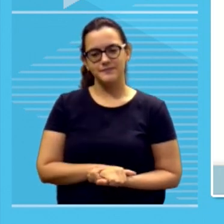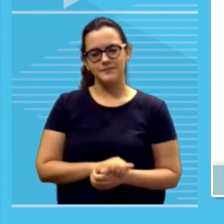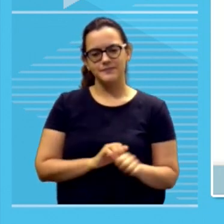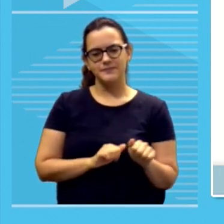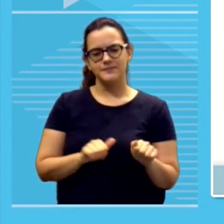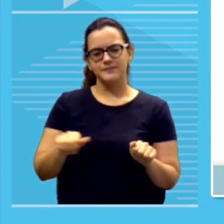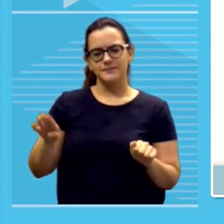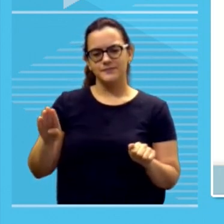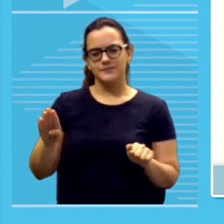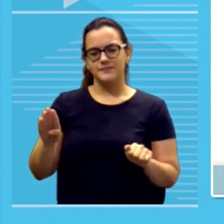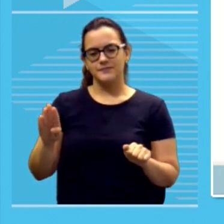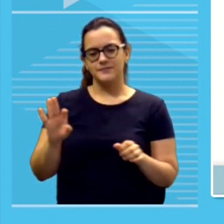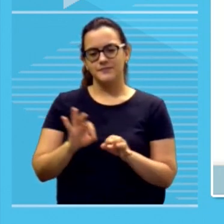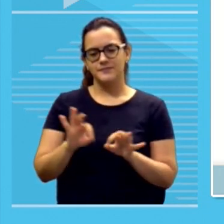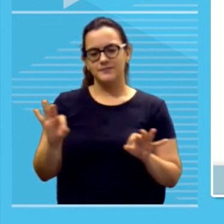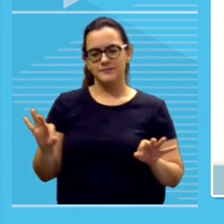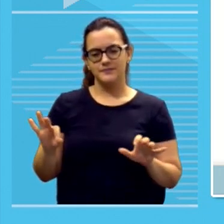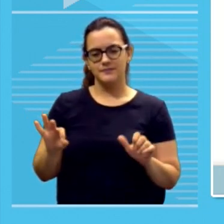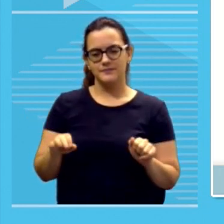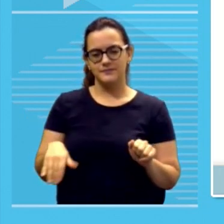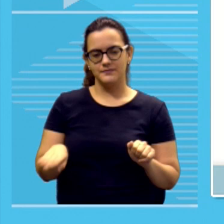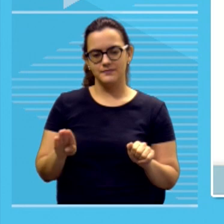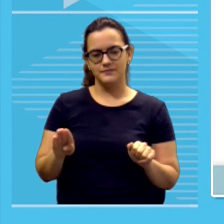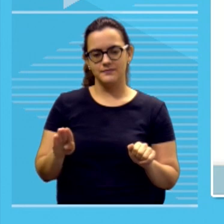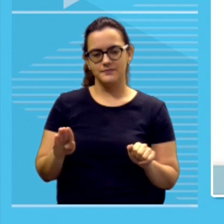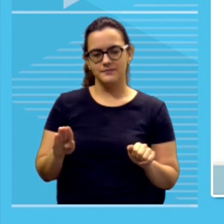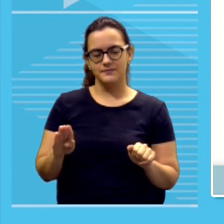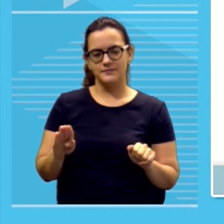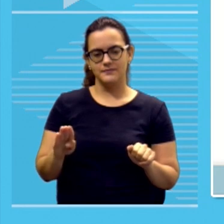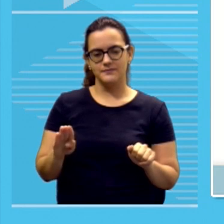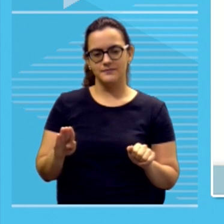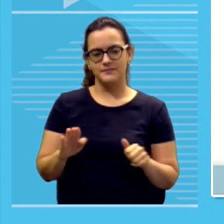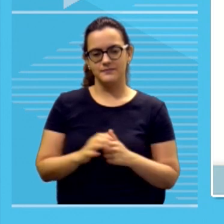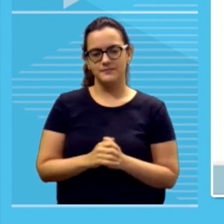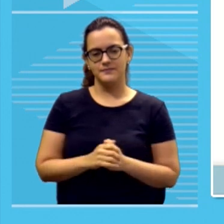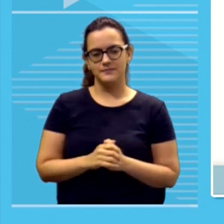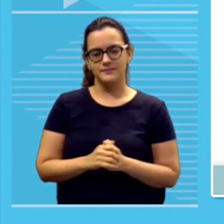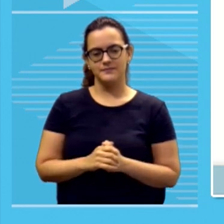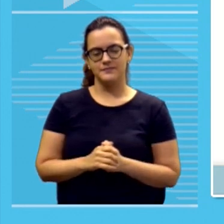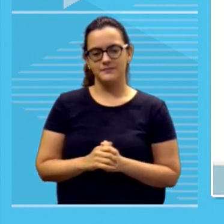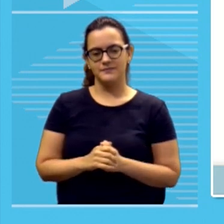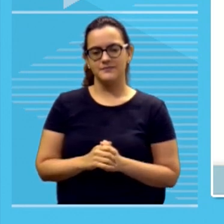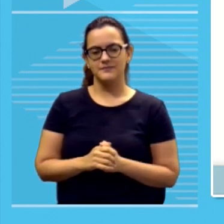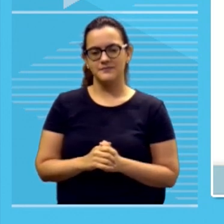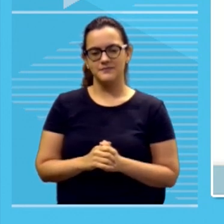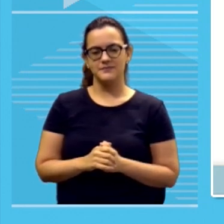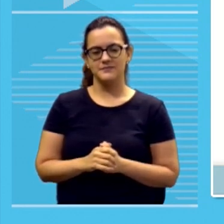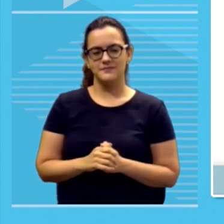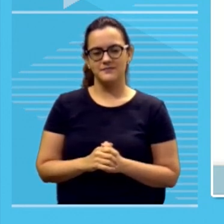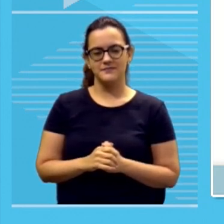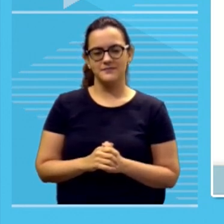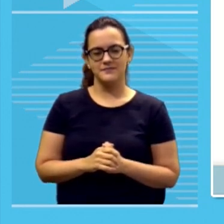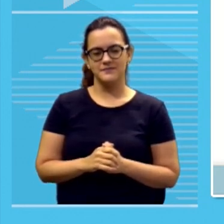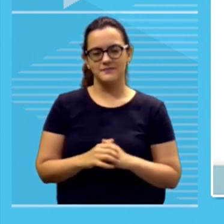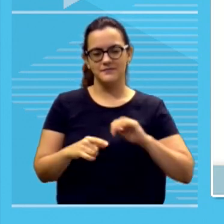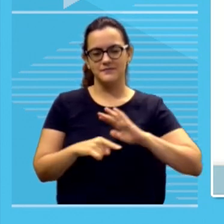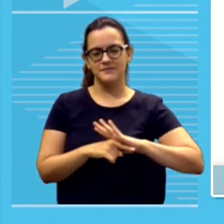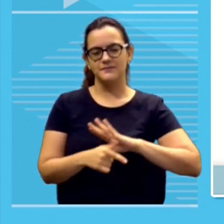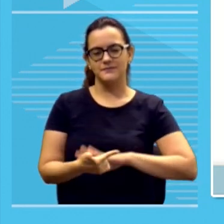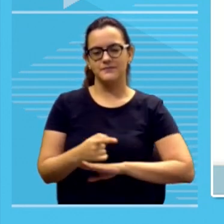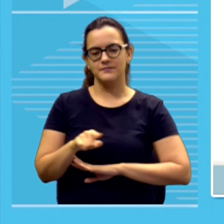b raiz já aprendeu do ar para o b então vai ser o x do B